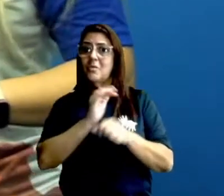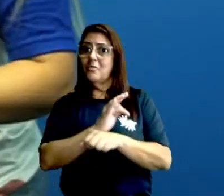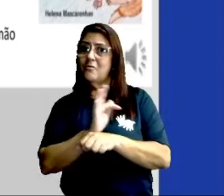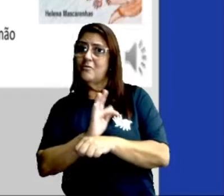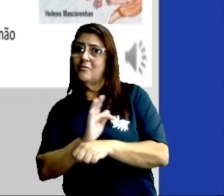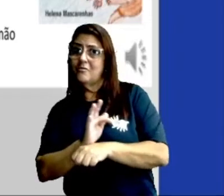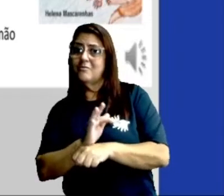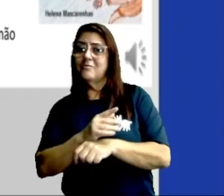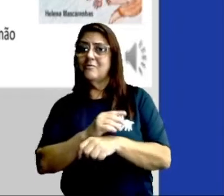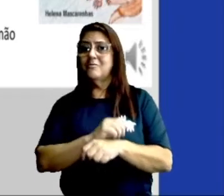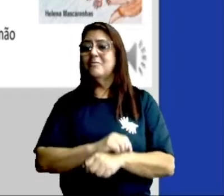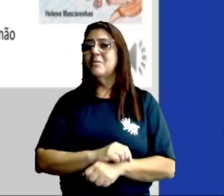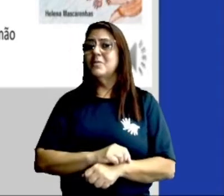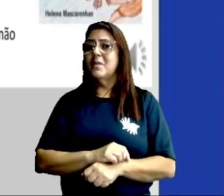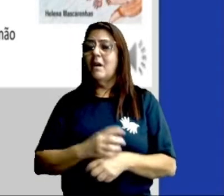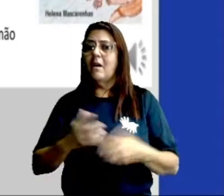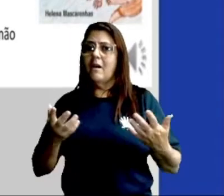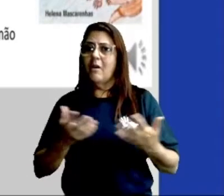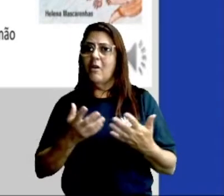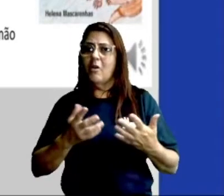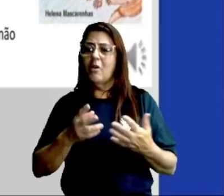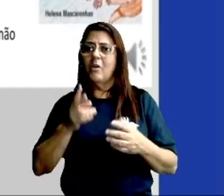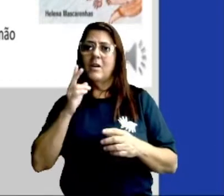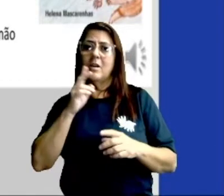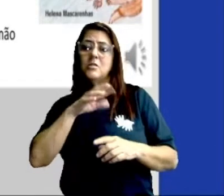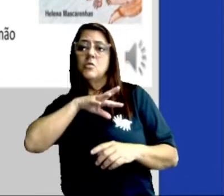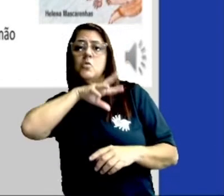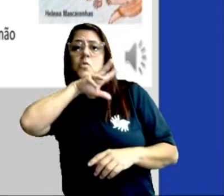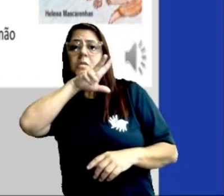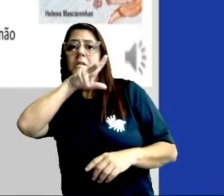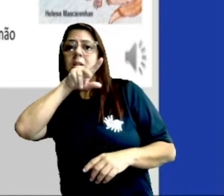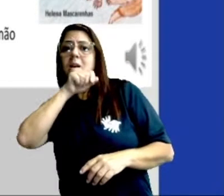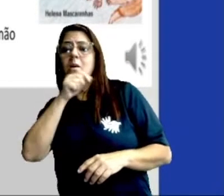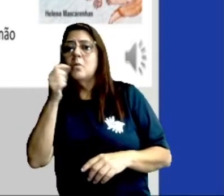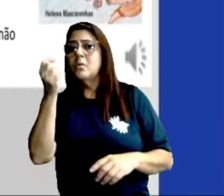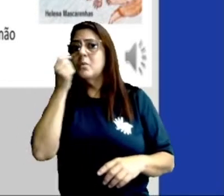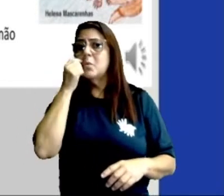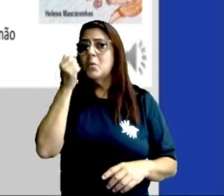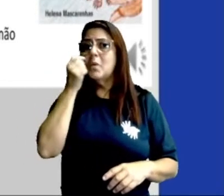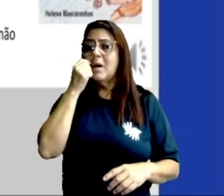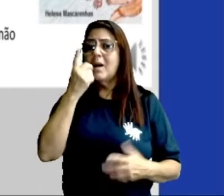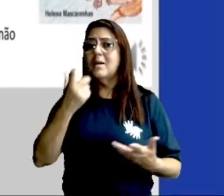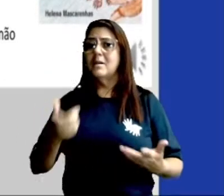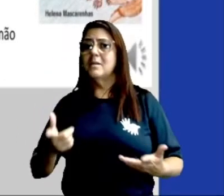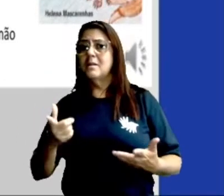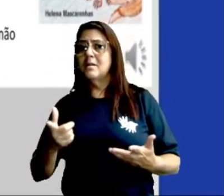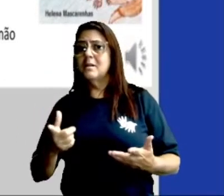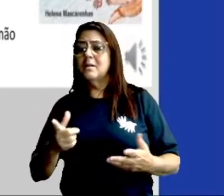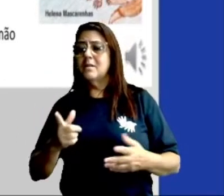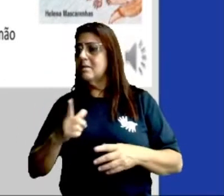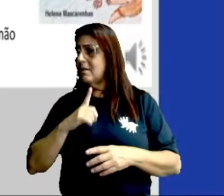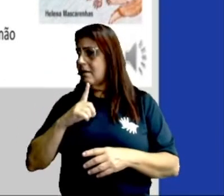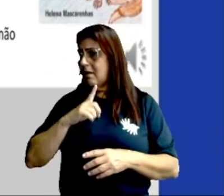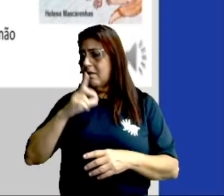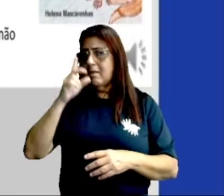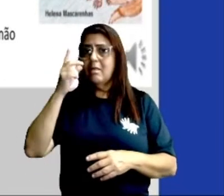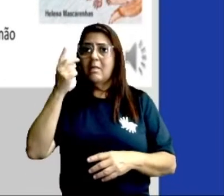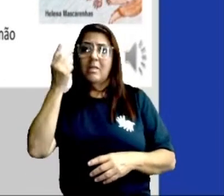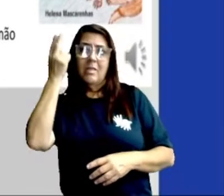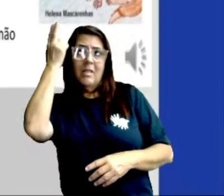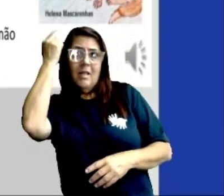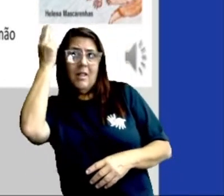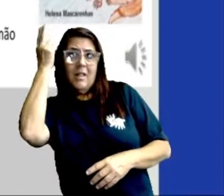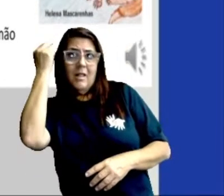tá? Então eu tenho aqui, a fábula do leão e do rato, a fábula da lebre e da tartaruga,